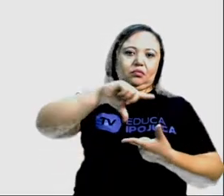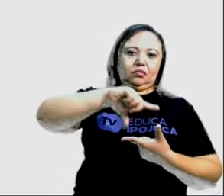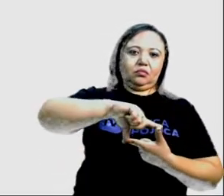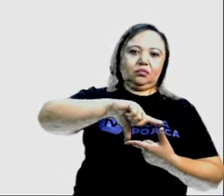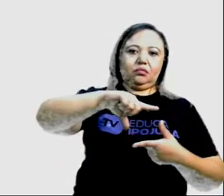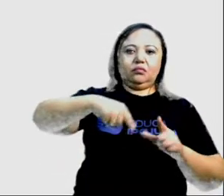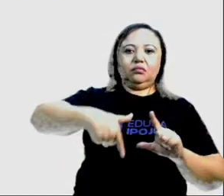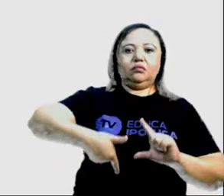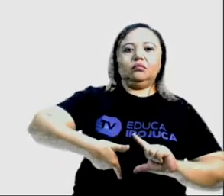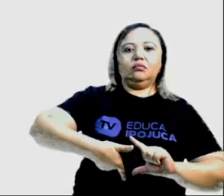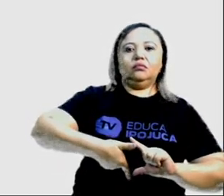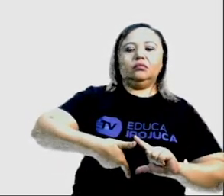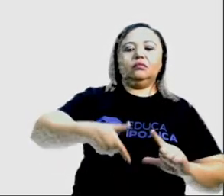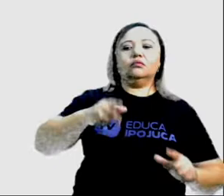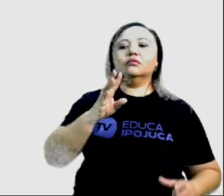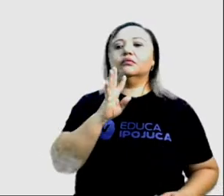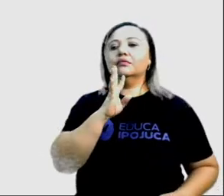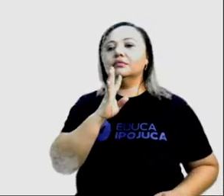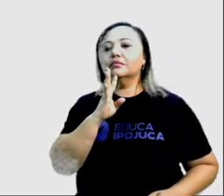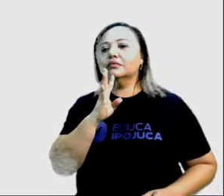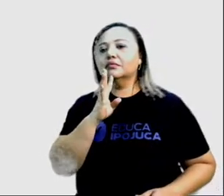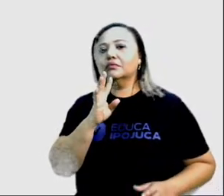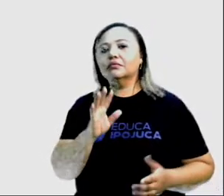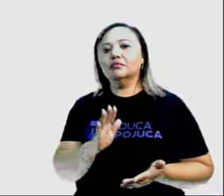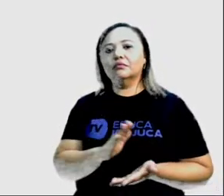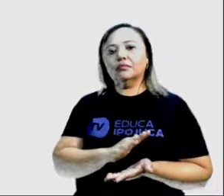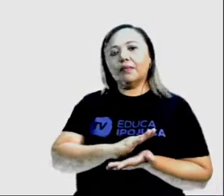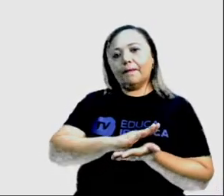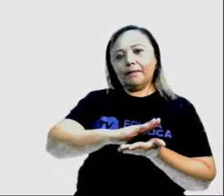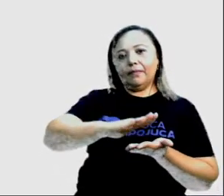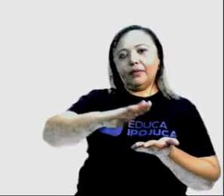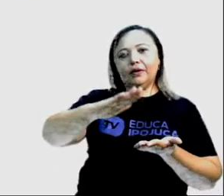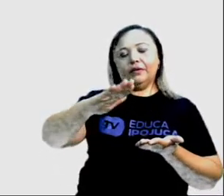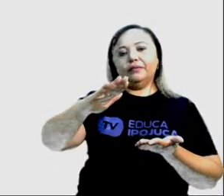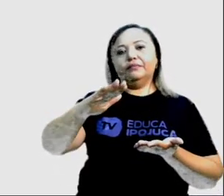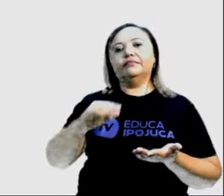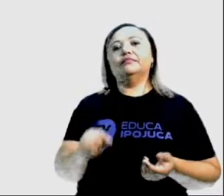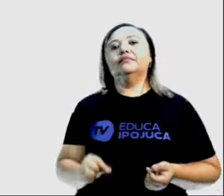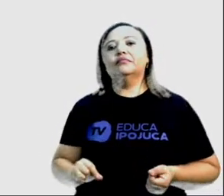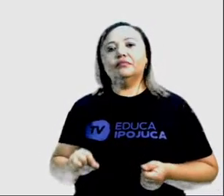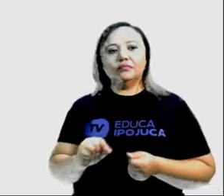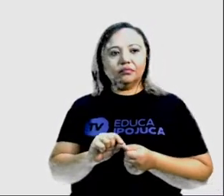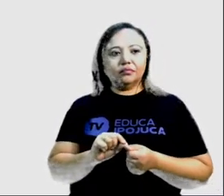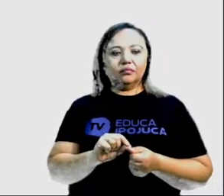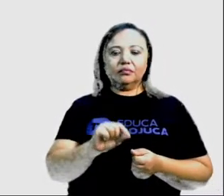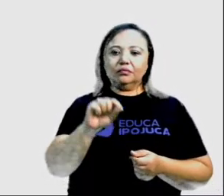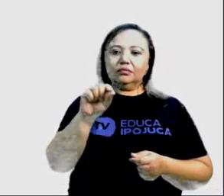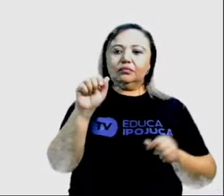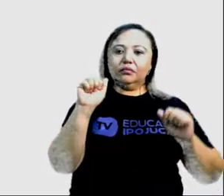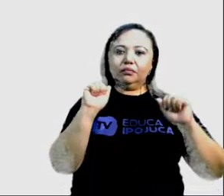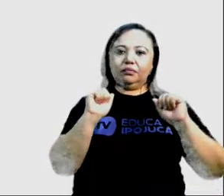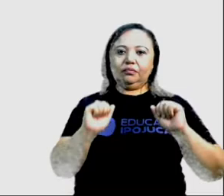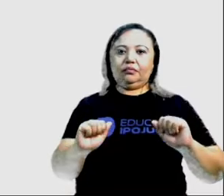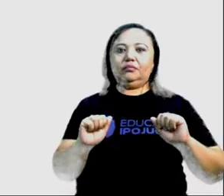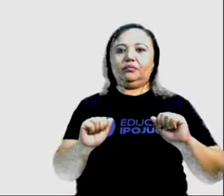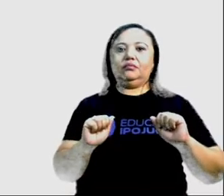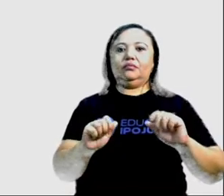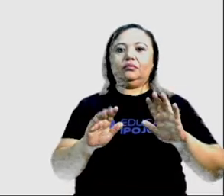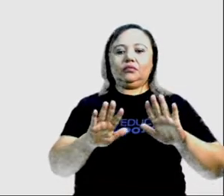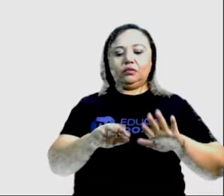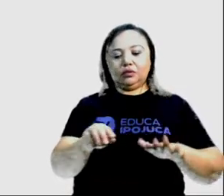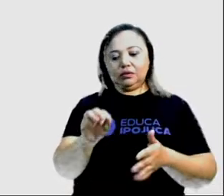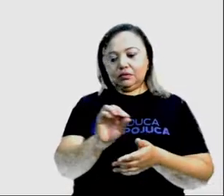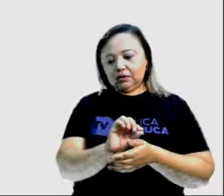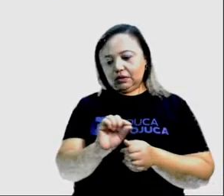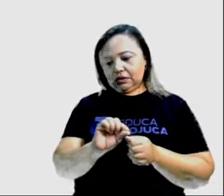planas. Conhecemos como figuras planas as formas geométricas que podemos fazer em um